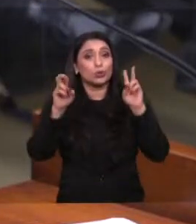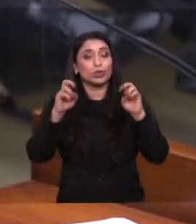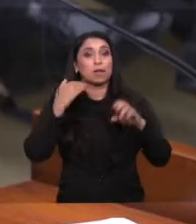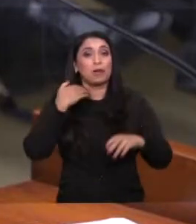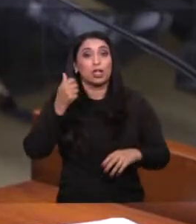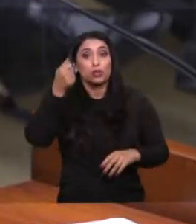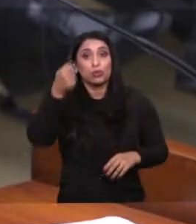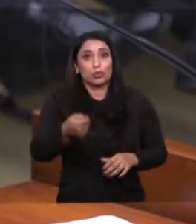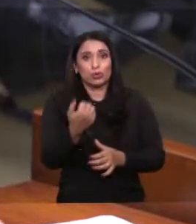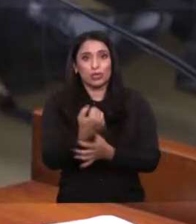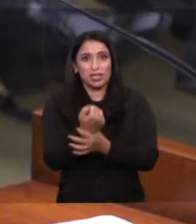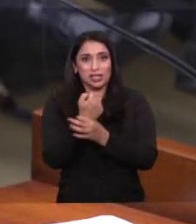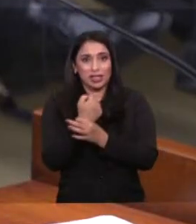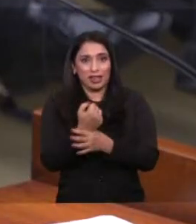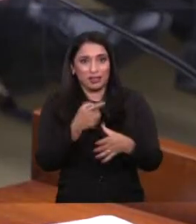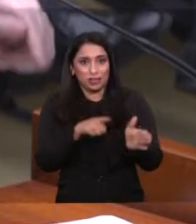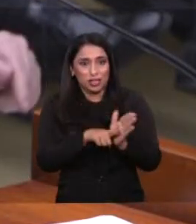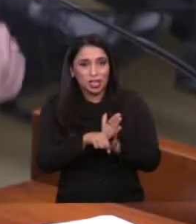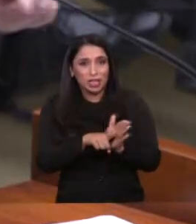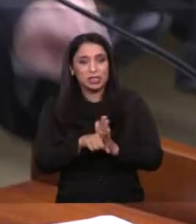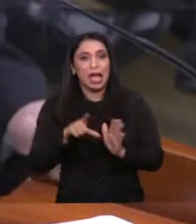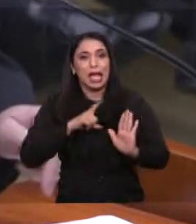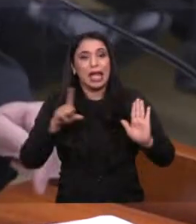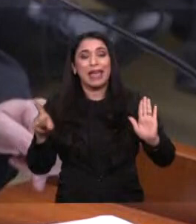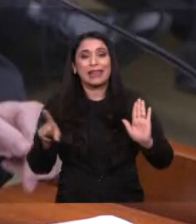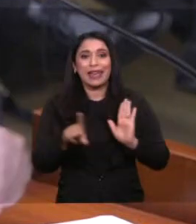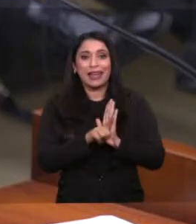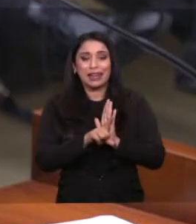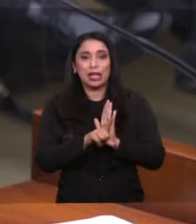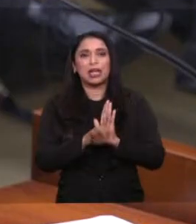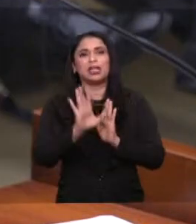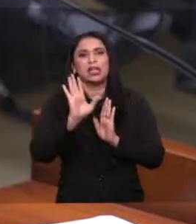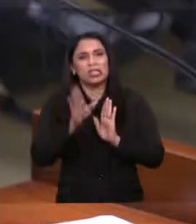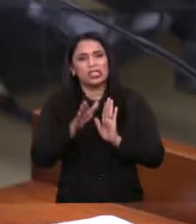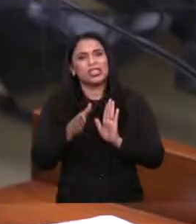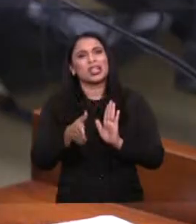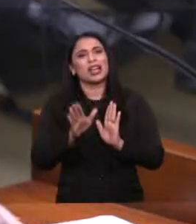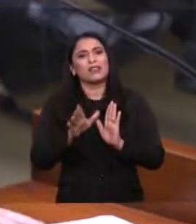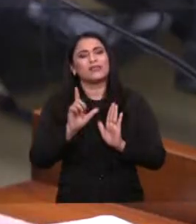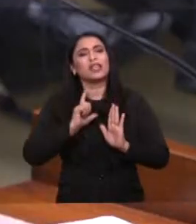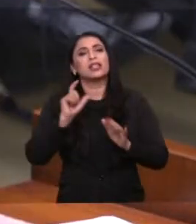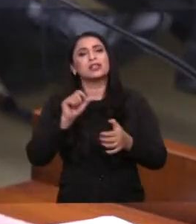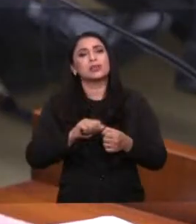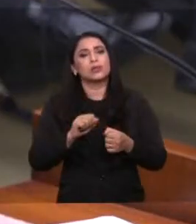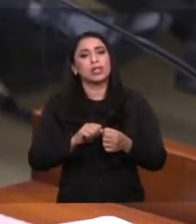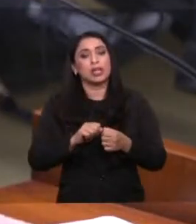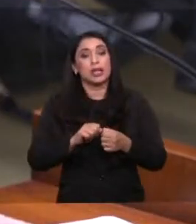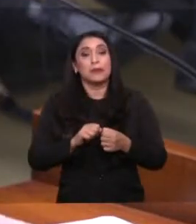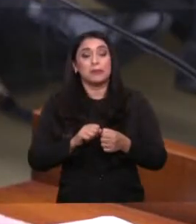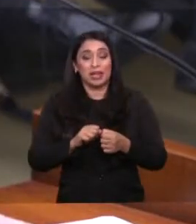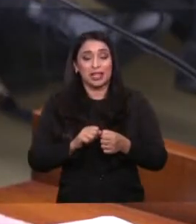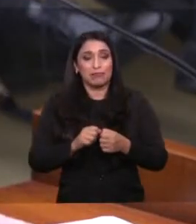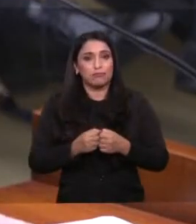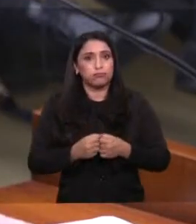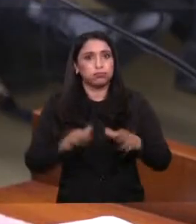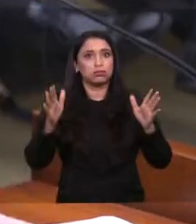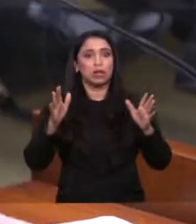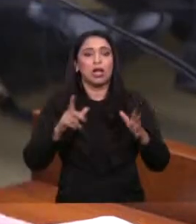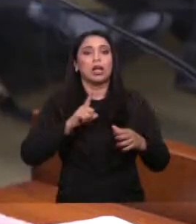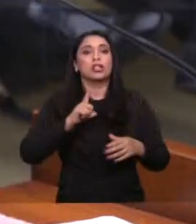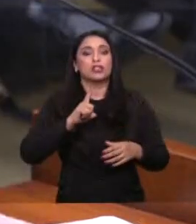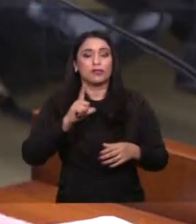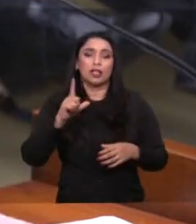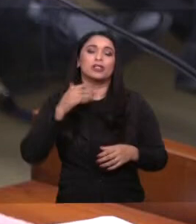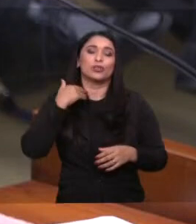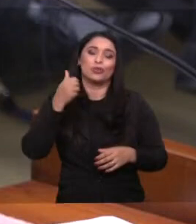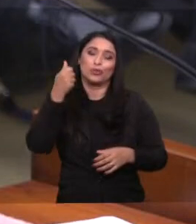é que a lei aqui impugnada resolveu impor, desde logo, a imediata criação desses juízos. E aí